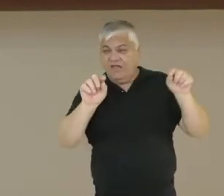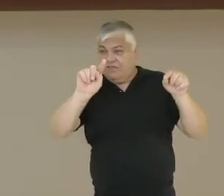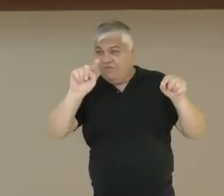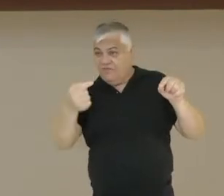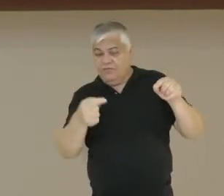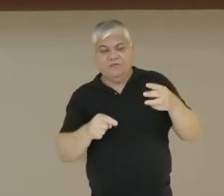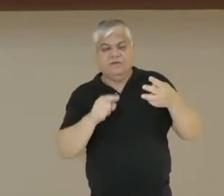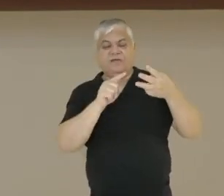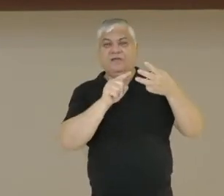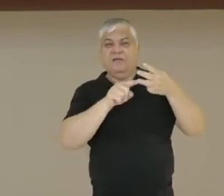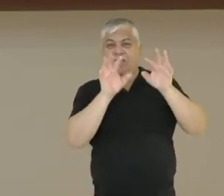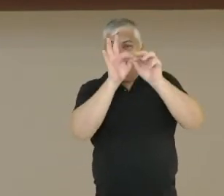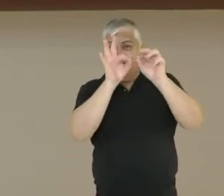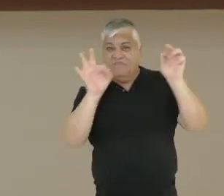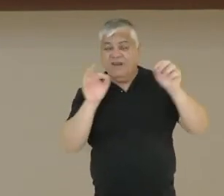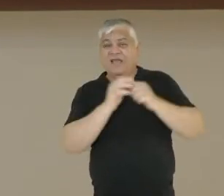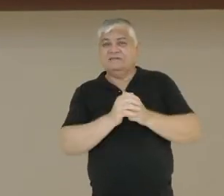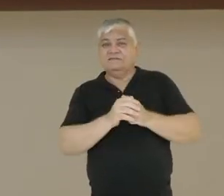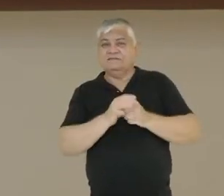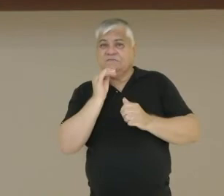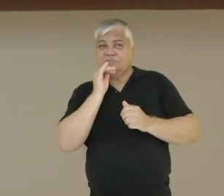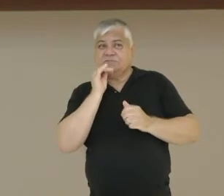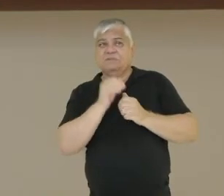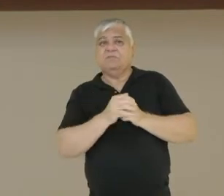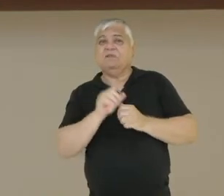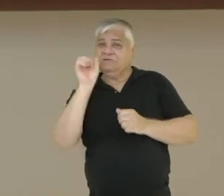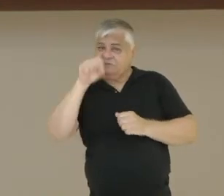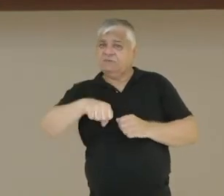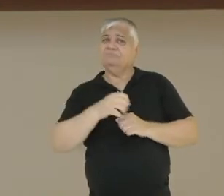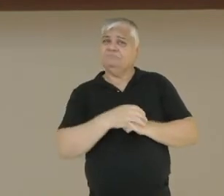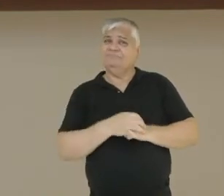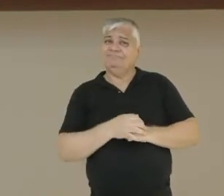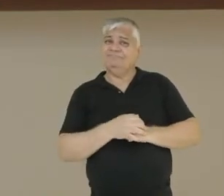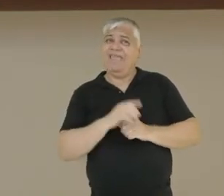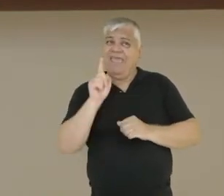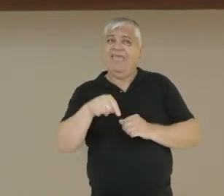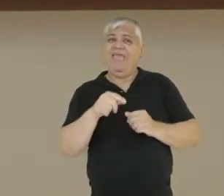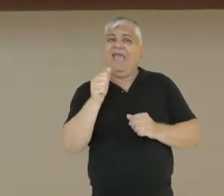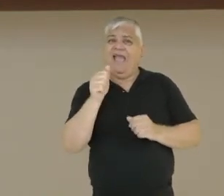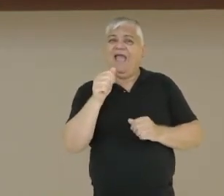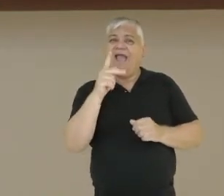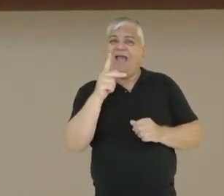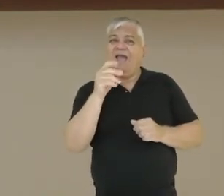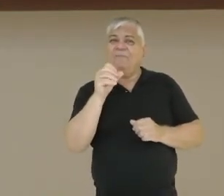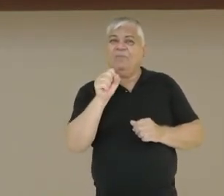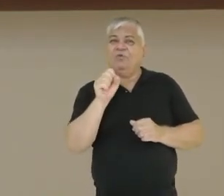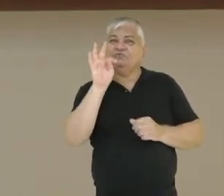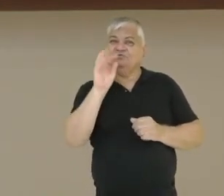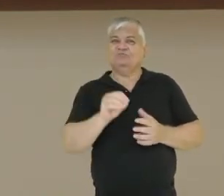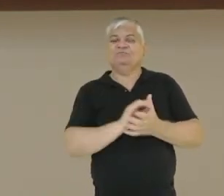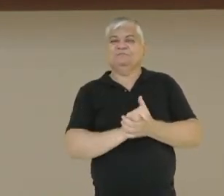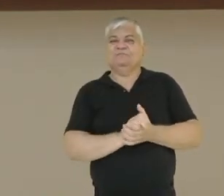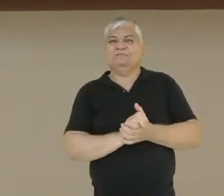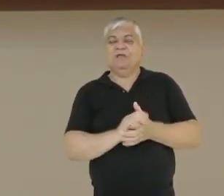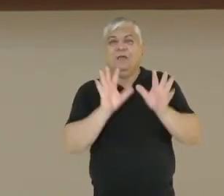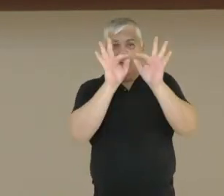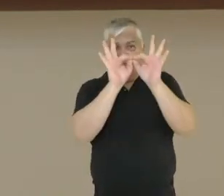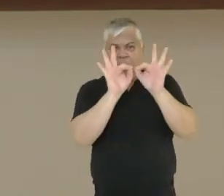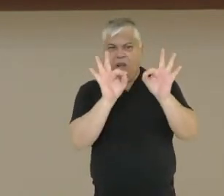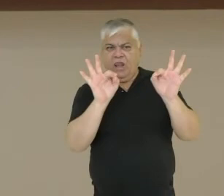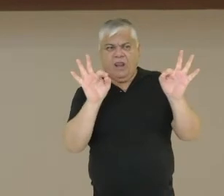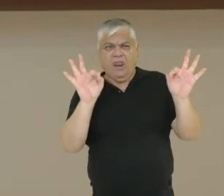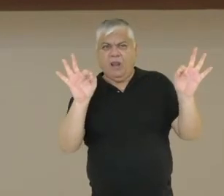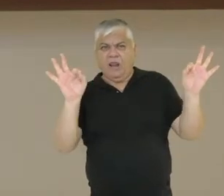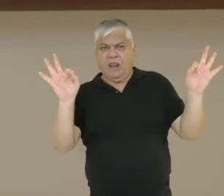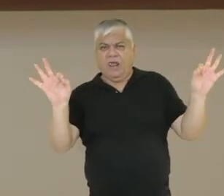verbo, é oração subordinada substantiva apositiva? Sim, é isso. Então, quando ela só cresce o nome, gente, você pode até